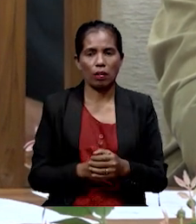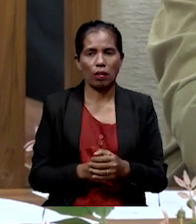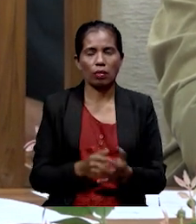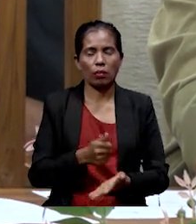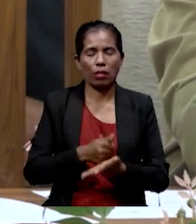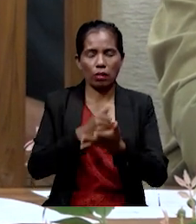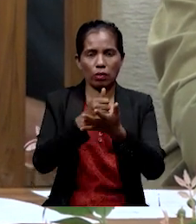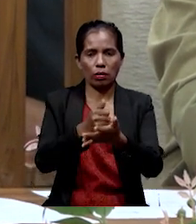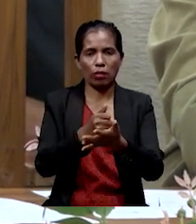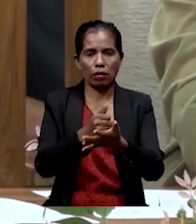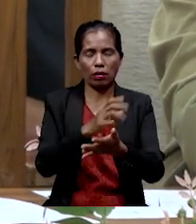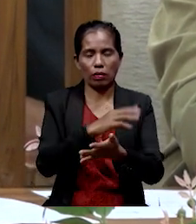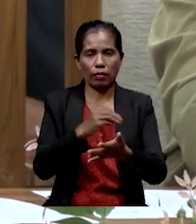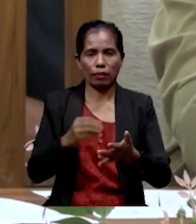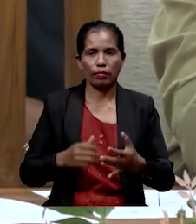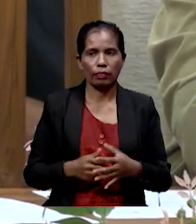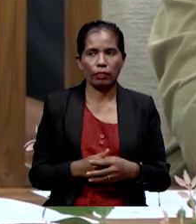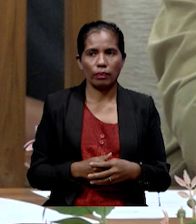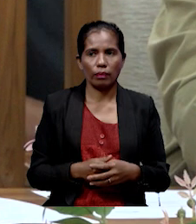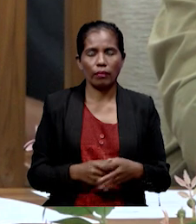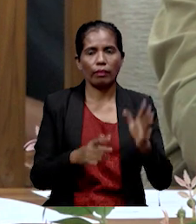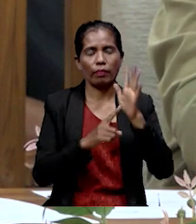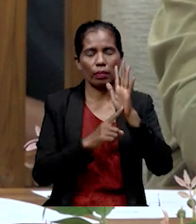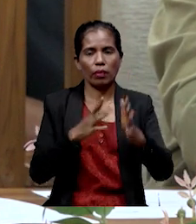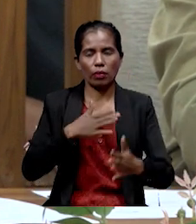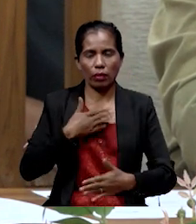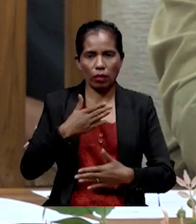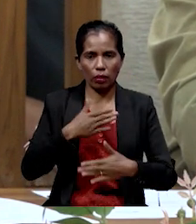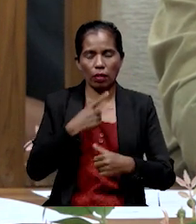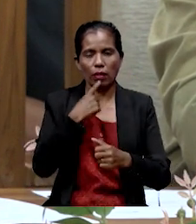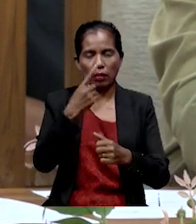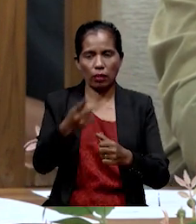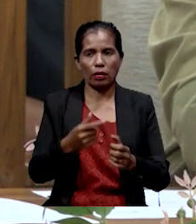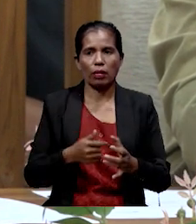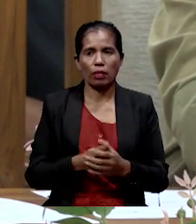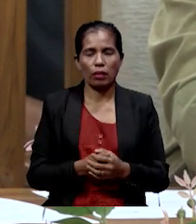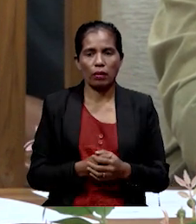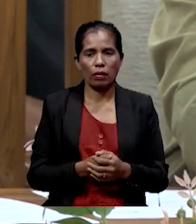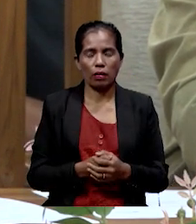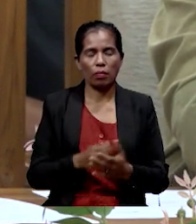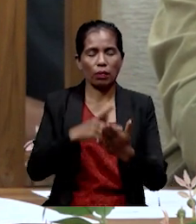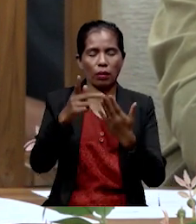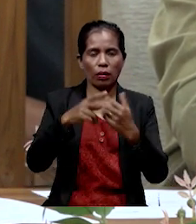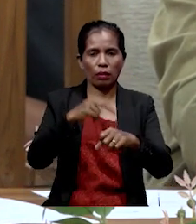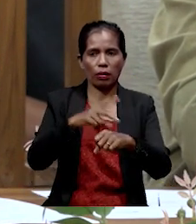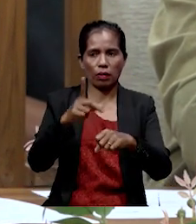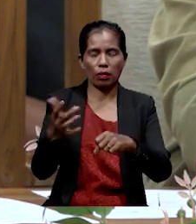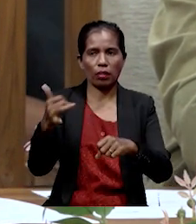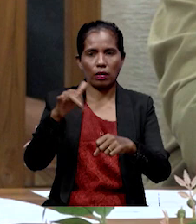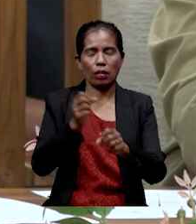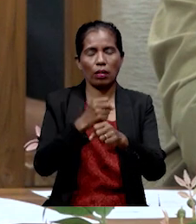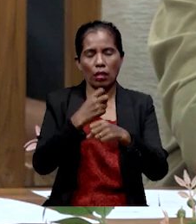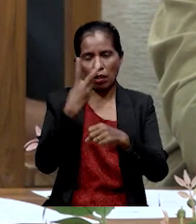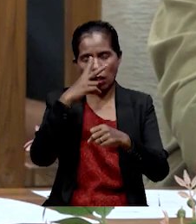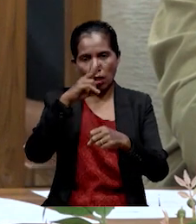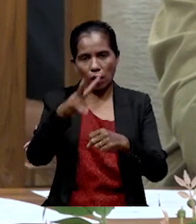95 no atende meu tarjeto dia 20 e 30. Hamos contente a tua tetecata Programa Nasional Sida hal ona revisang ba